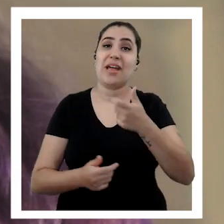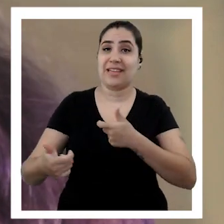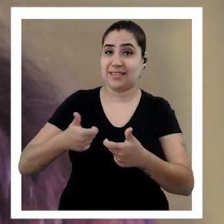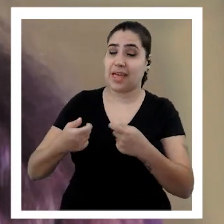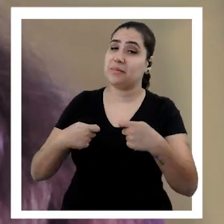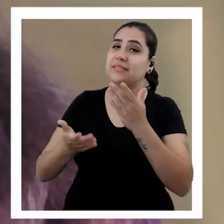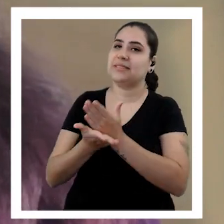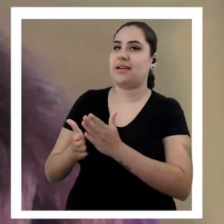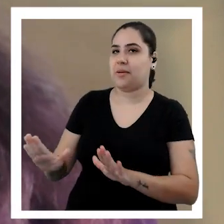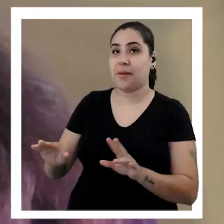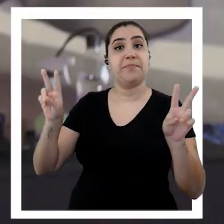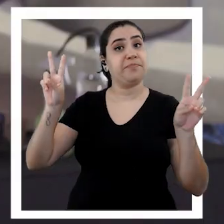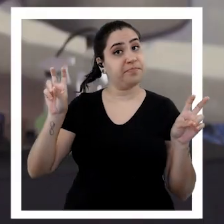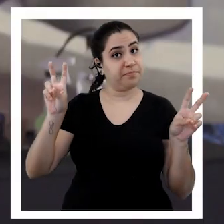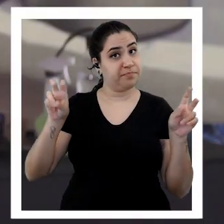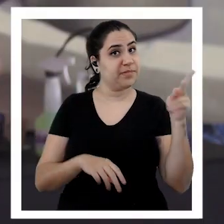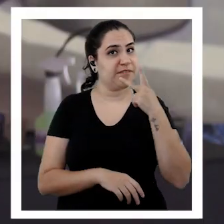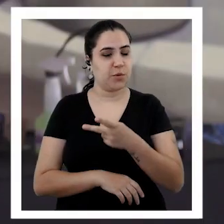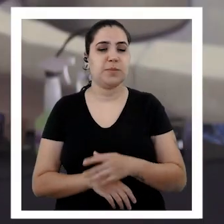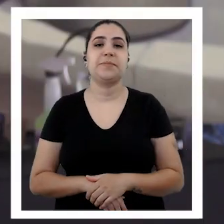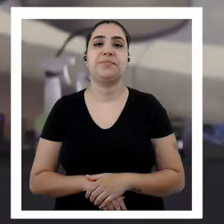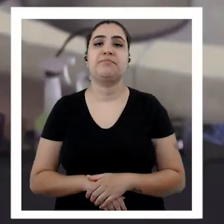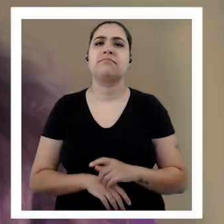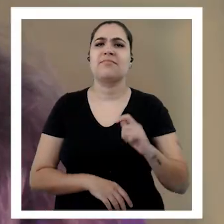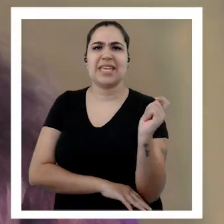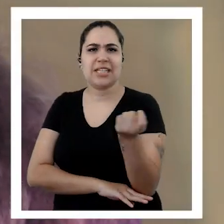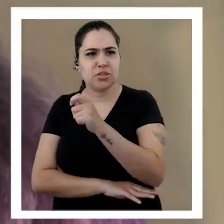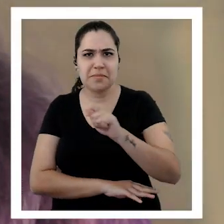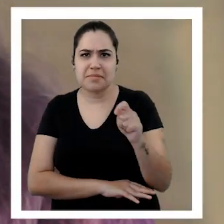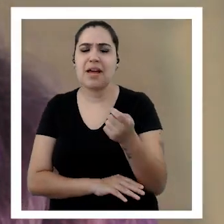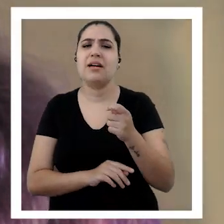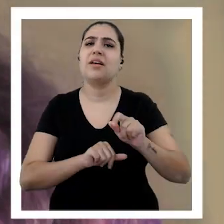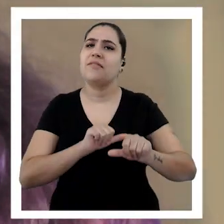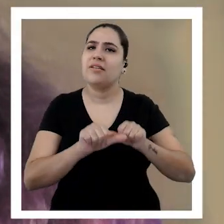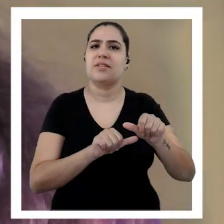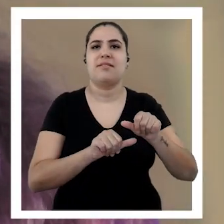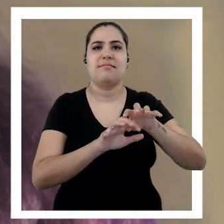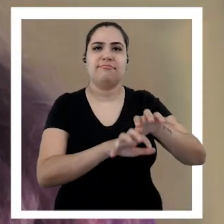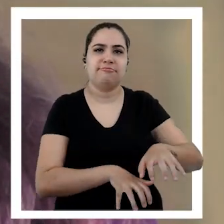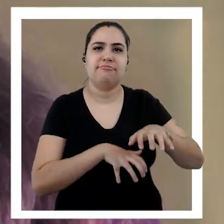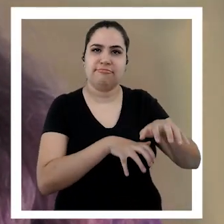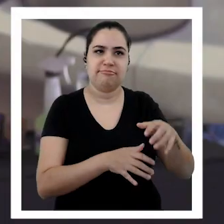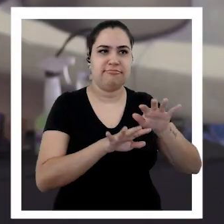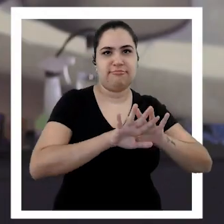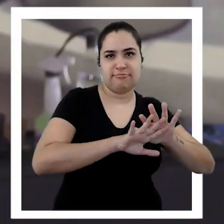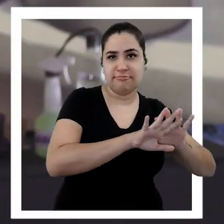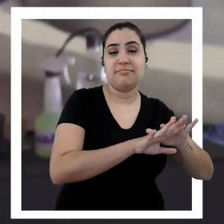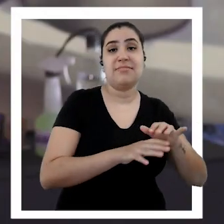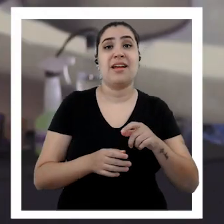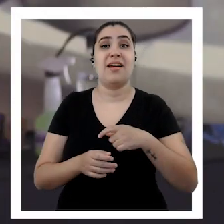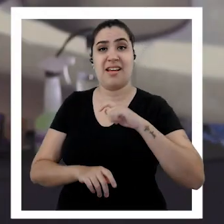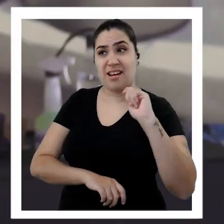escreveu que as guerras deveriam acabar. Abre aspas para Isaías. Das suas espadas forjarão relhas de arados, e das